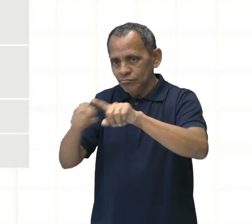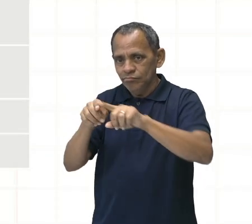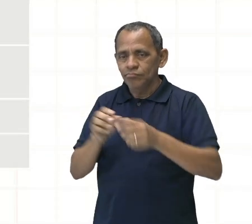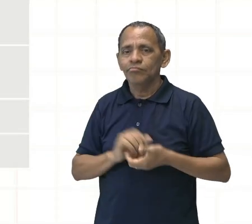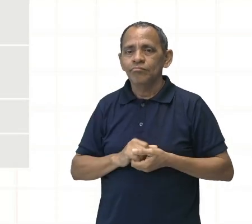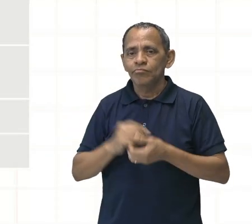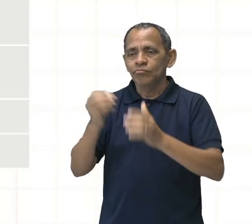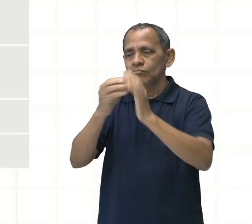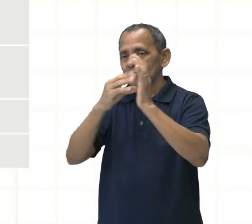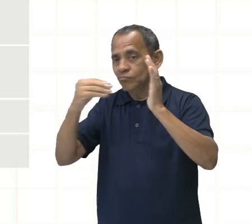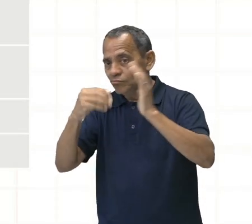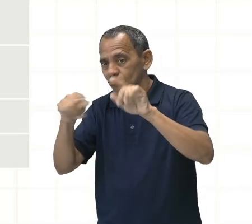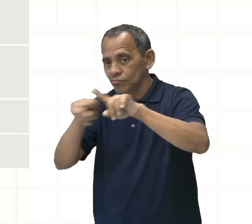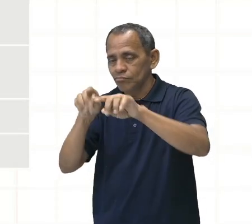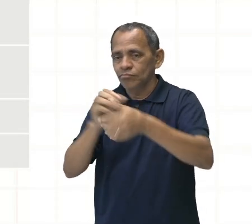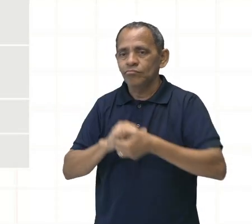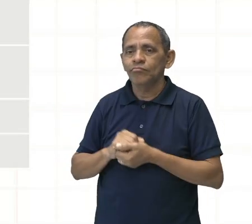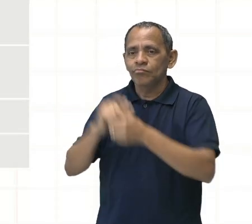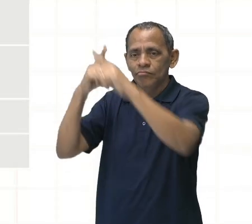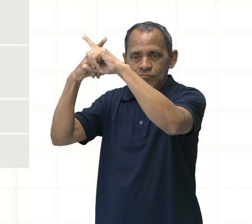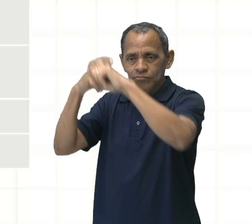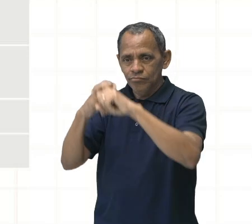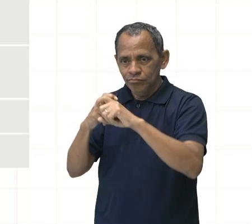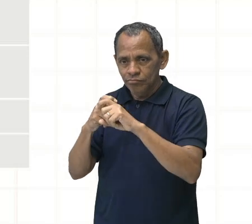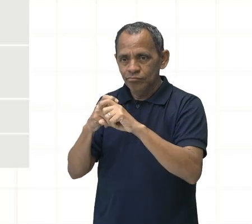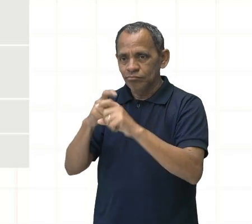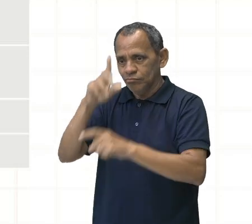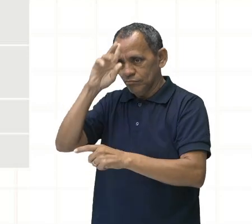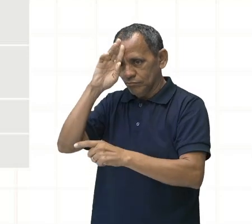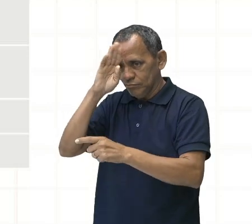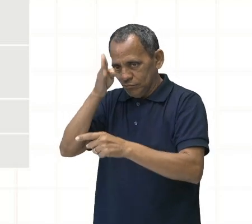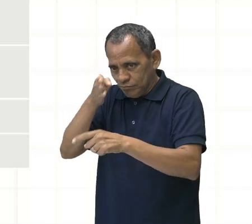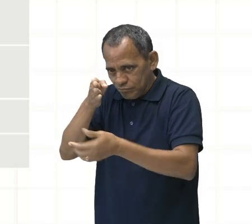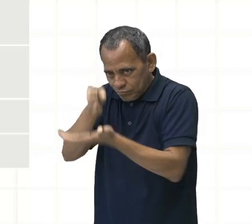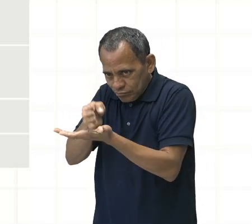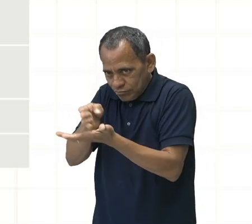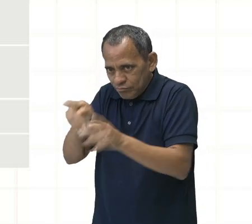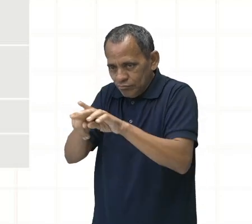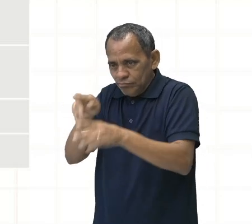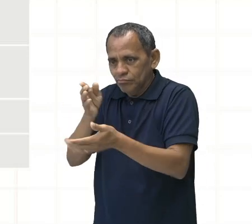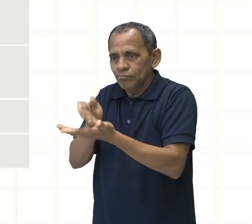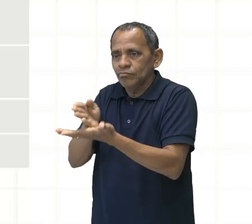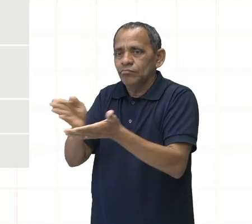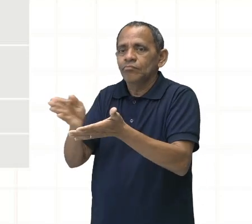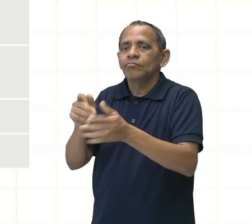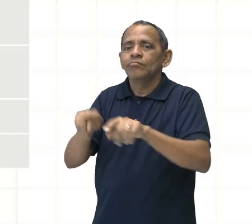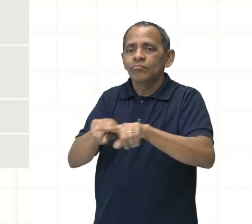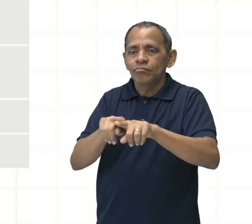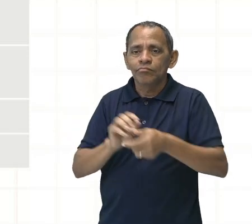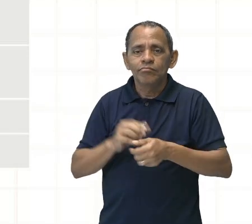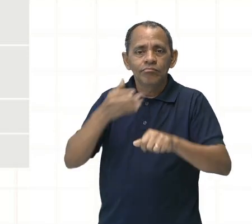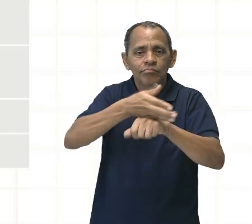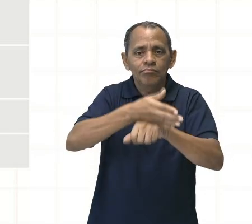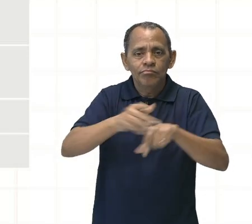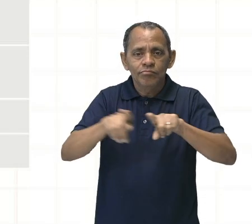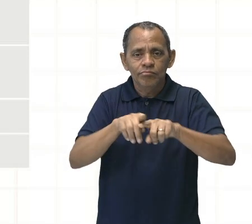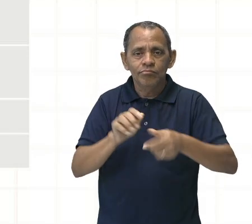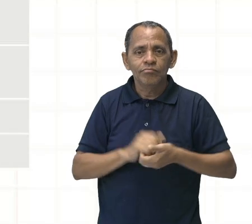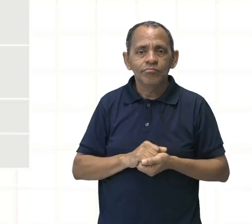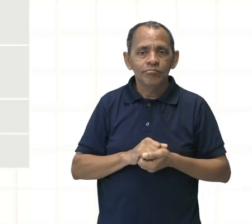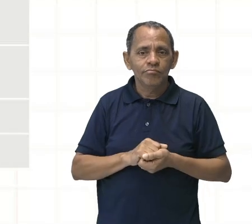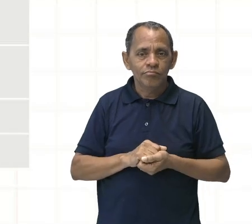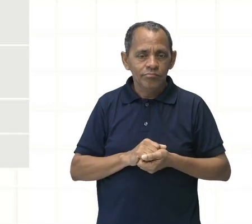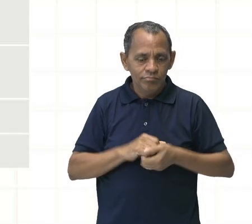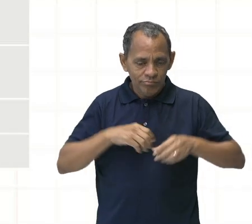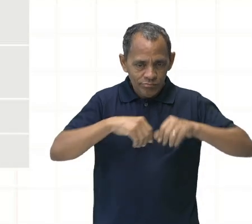aos moldes do nazifascismo. Enquanto a ANL buscava um governo de ampla participação e também a reforma